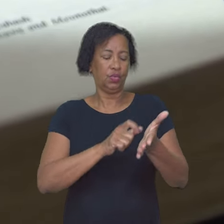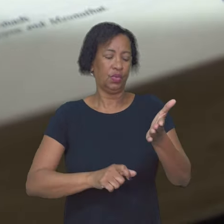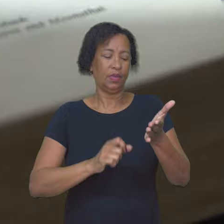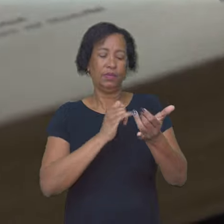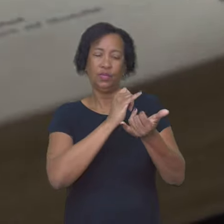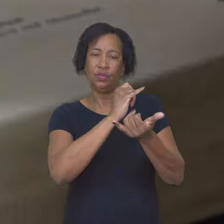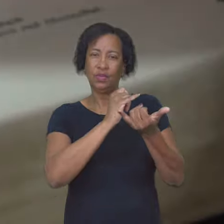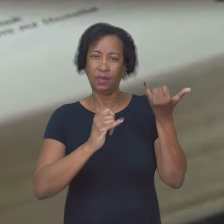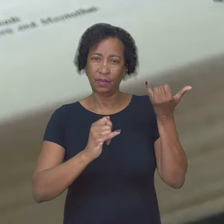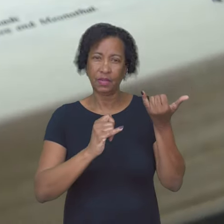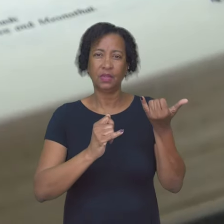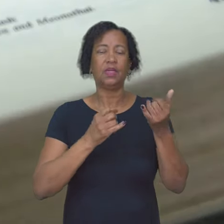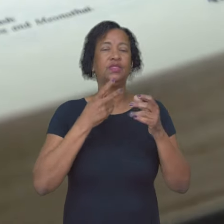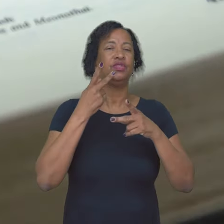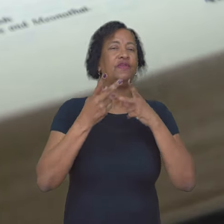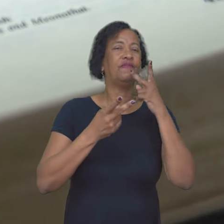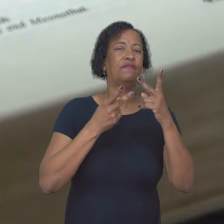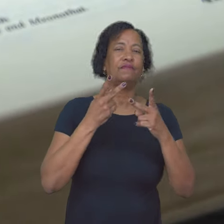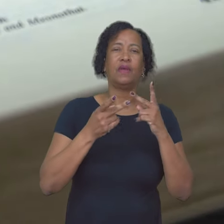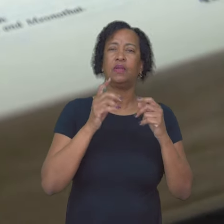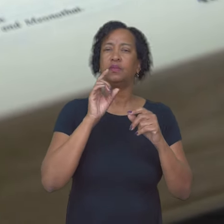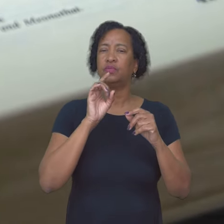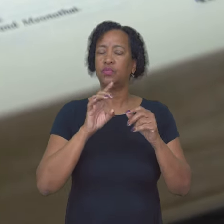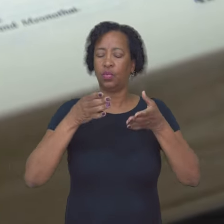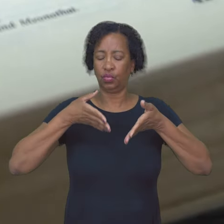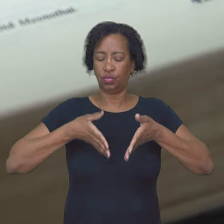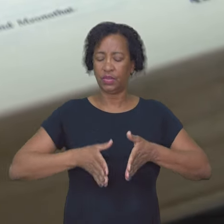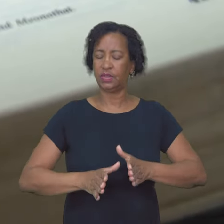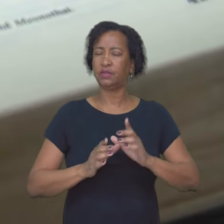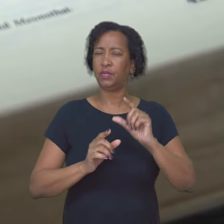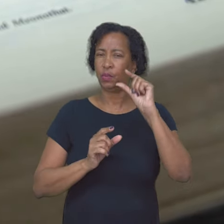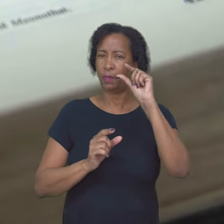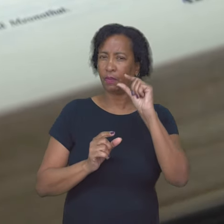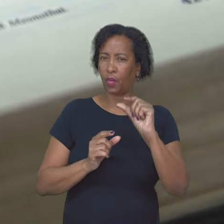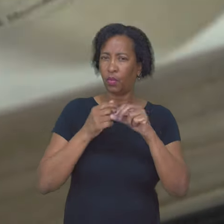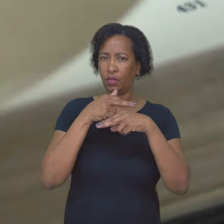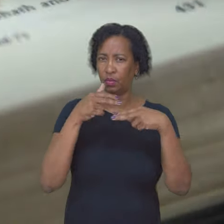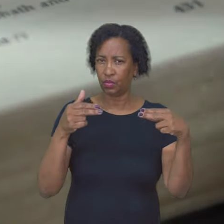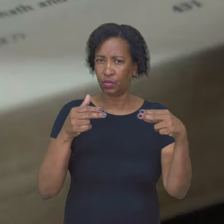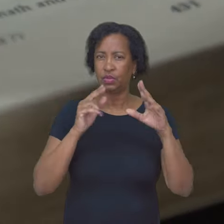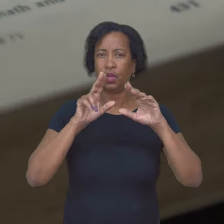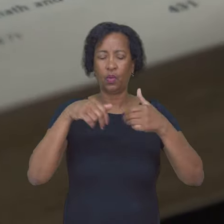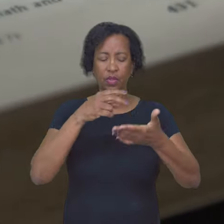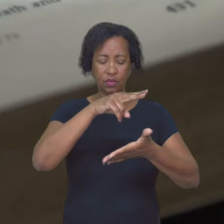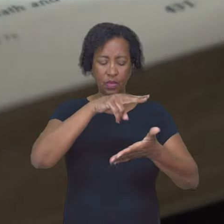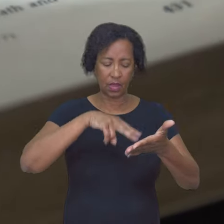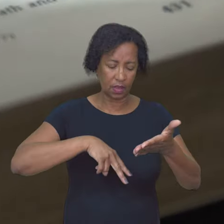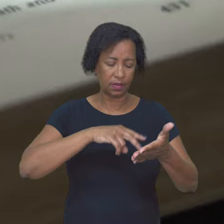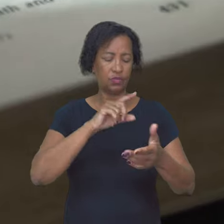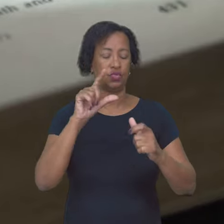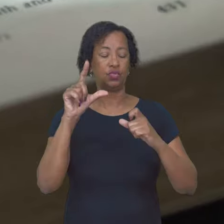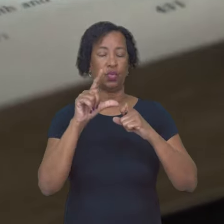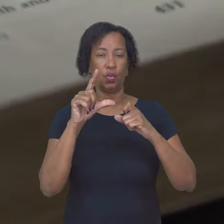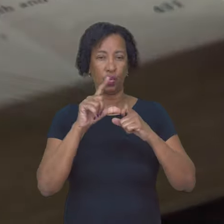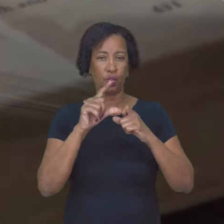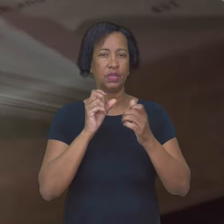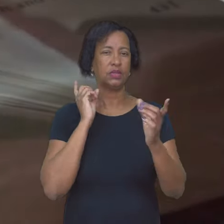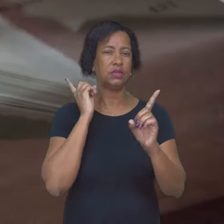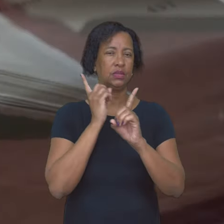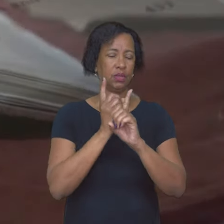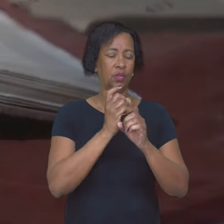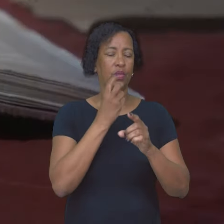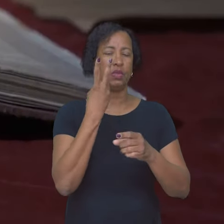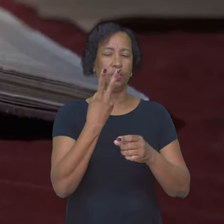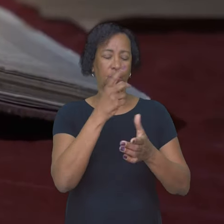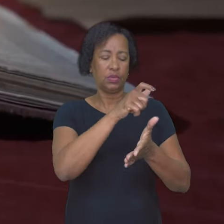dedicado a alguns poucos dados sobre o seu nascimento quando lemos o Evangelho de Lucas encontramos dois capítulos que falam sobre